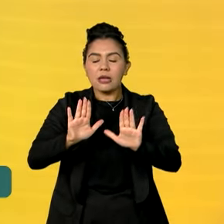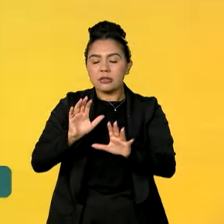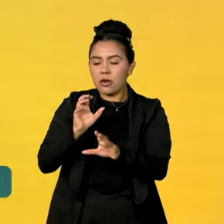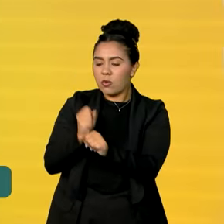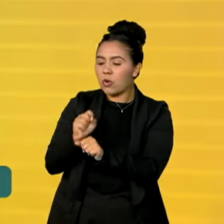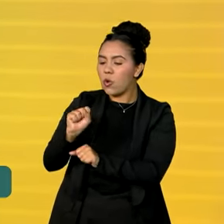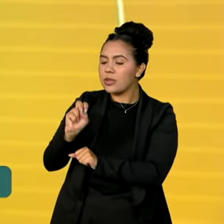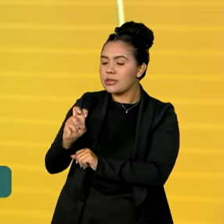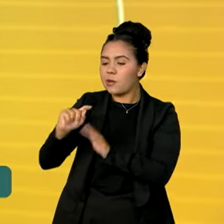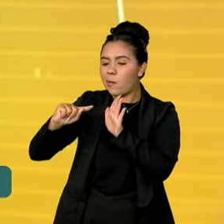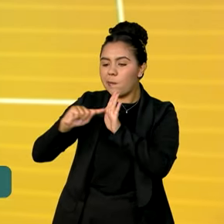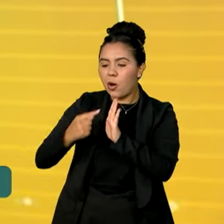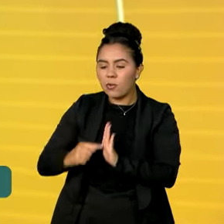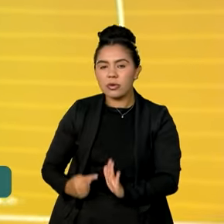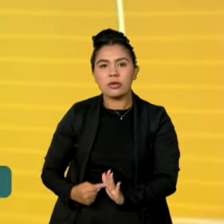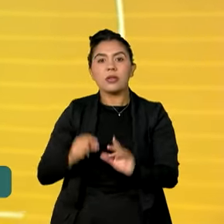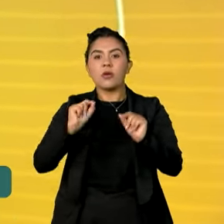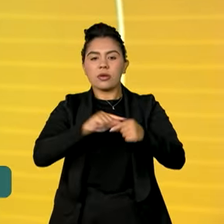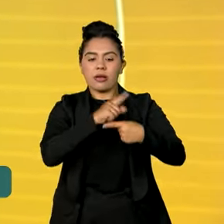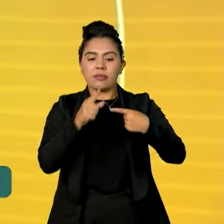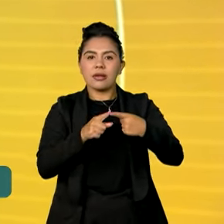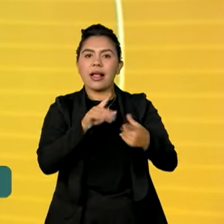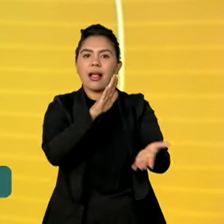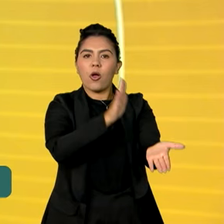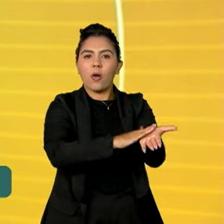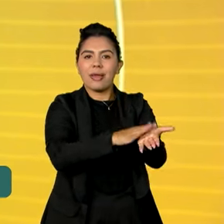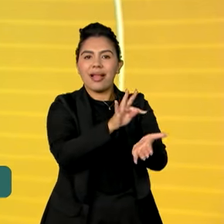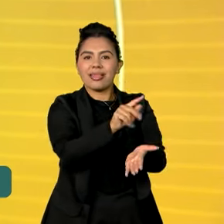a sugestão de taxação dos chamados